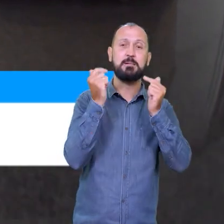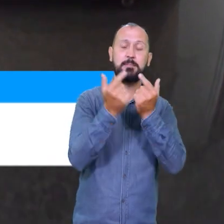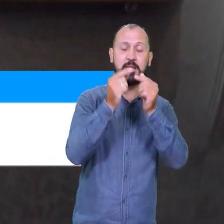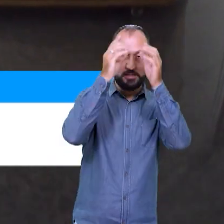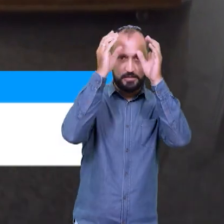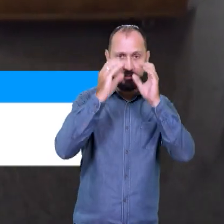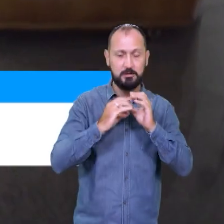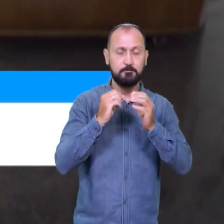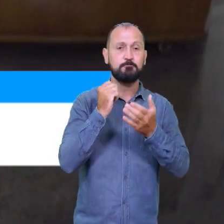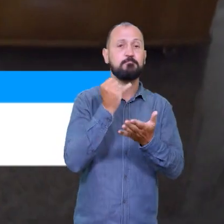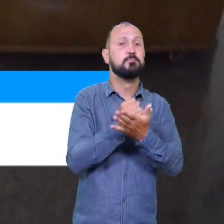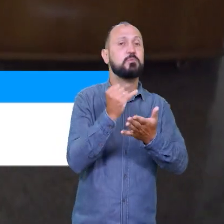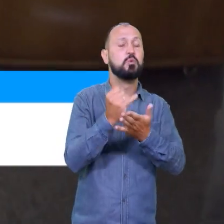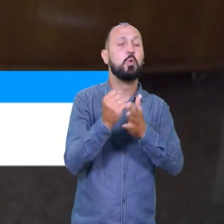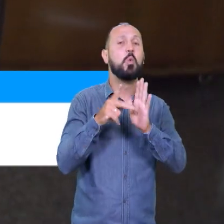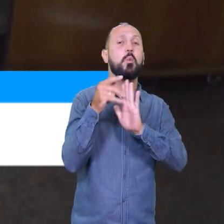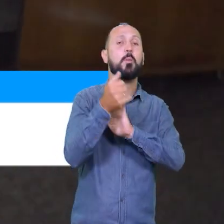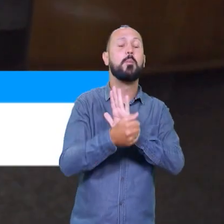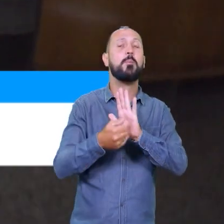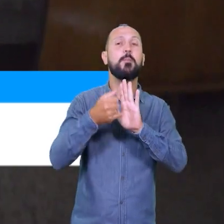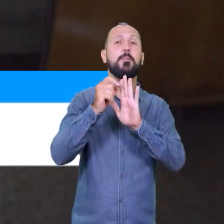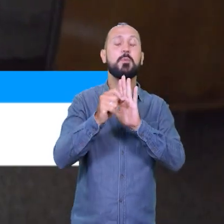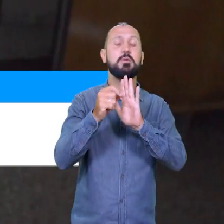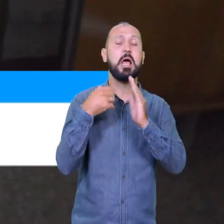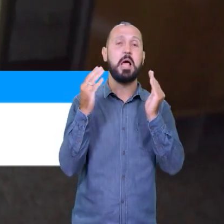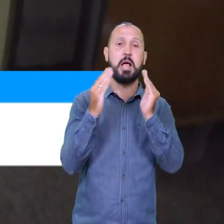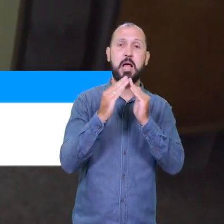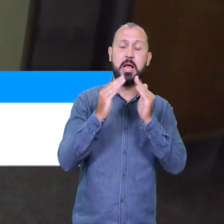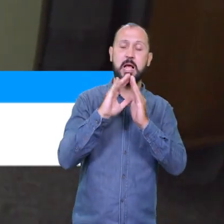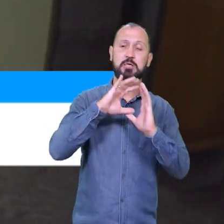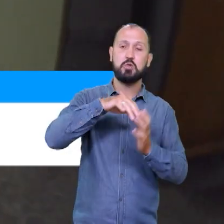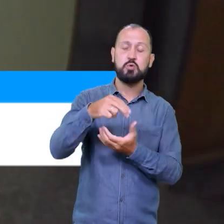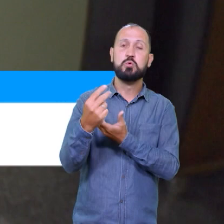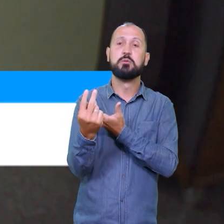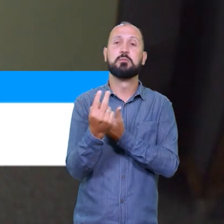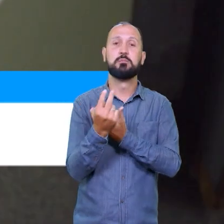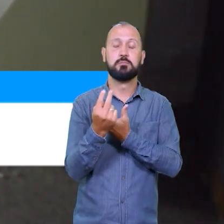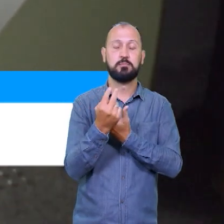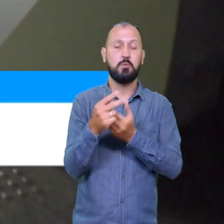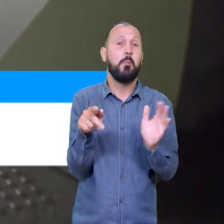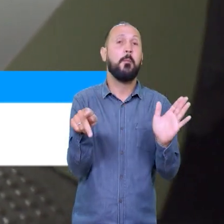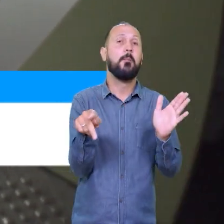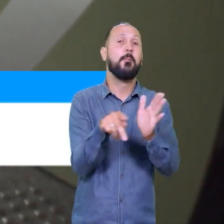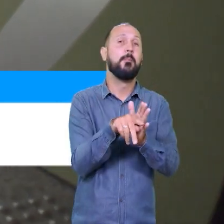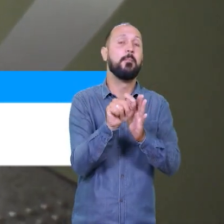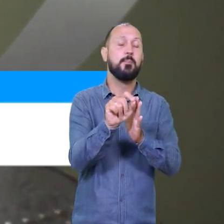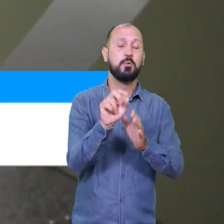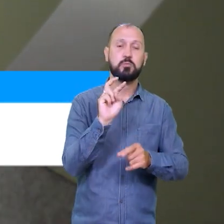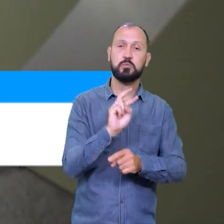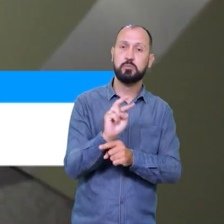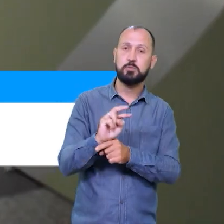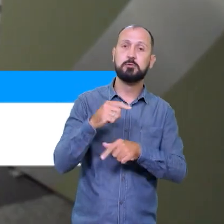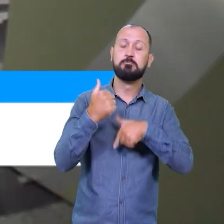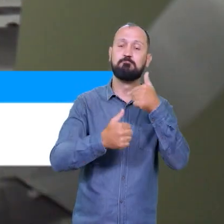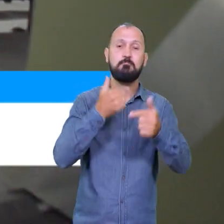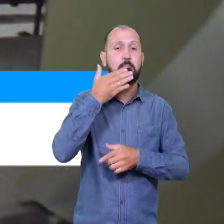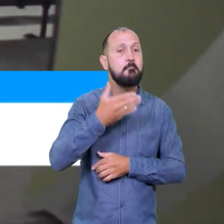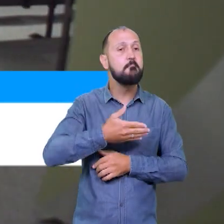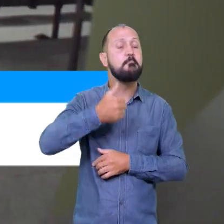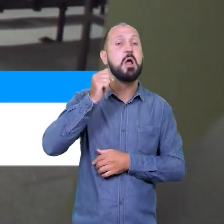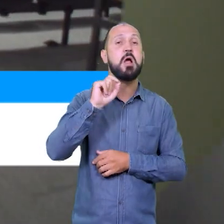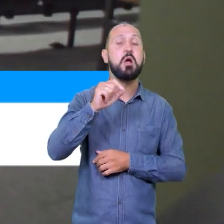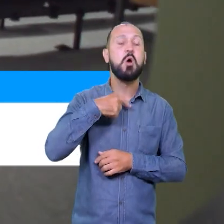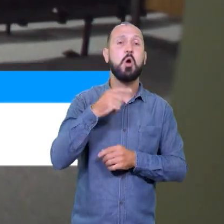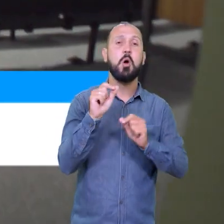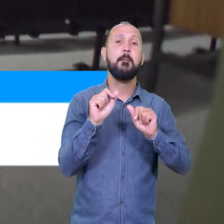prêmio Assembleia Cidadã, com a inscrição do projeto Alemes Casa Sustentável, na categoria Gestão, que elege os